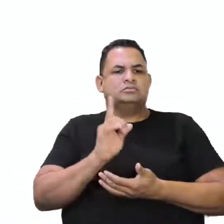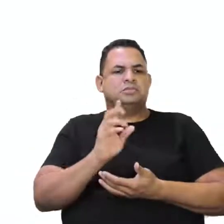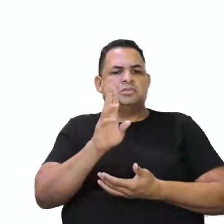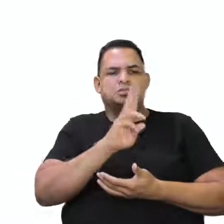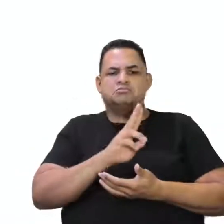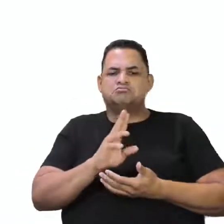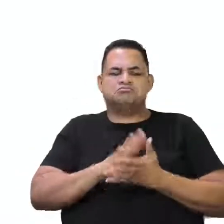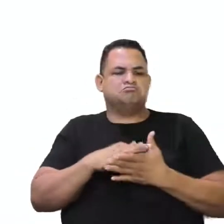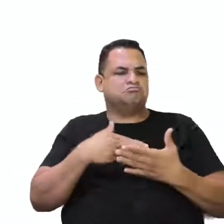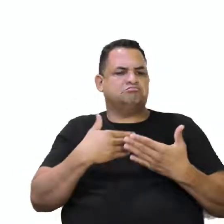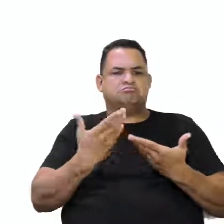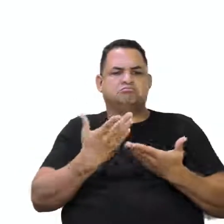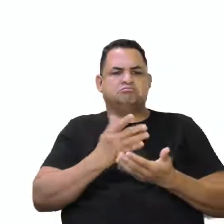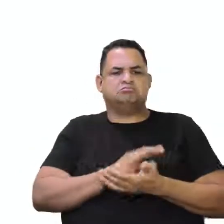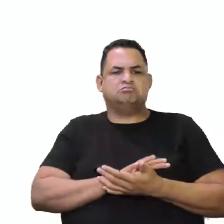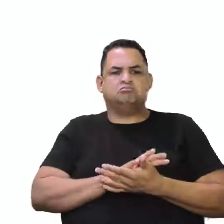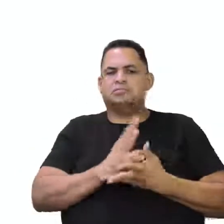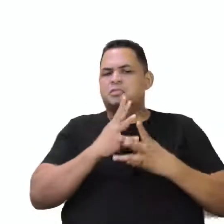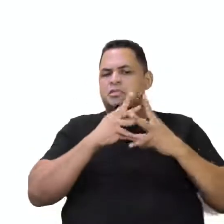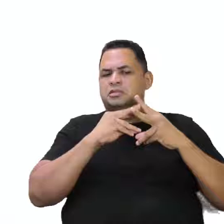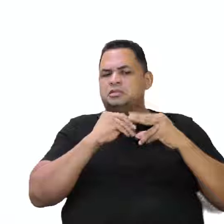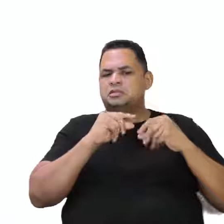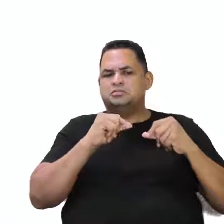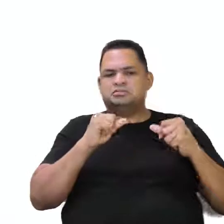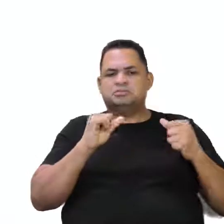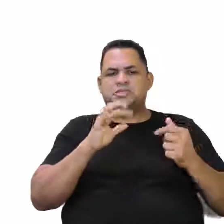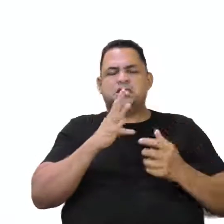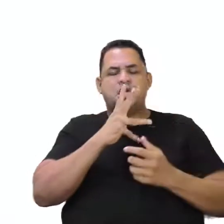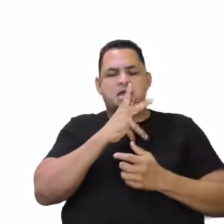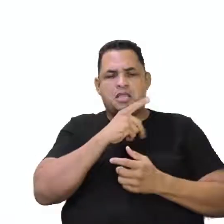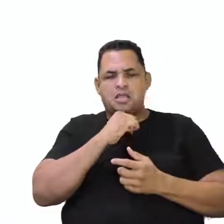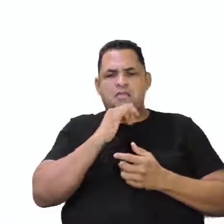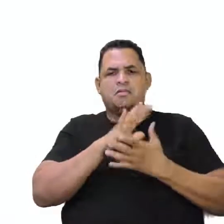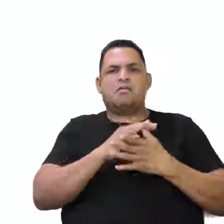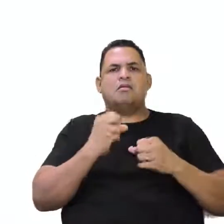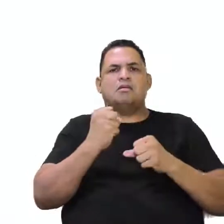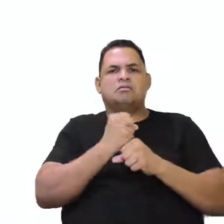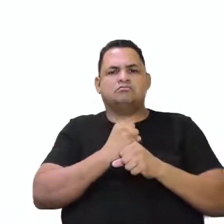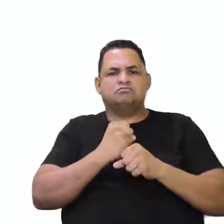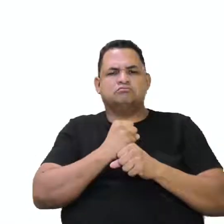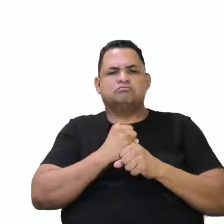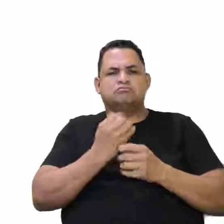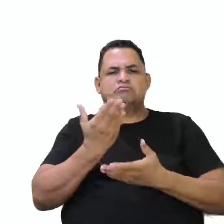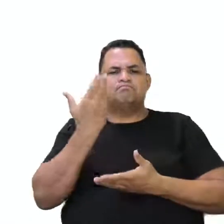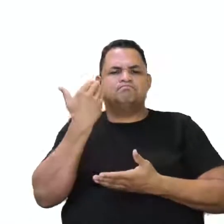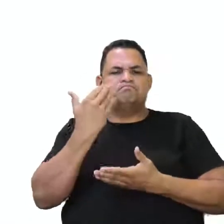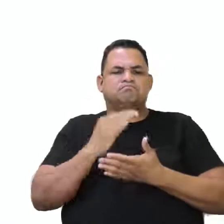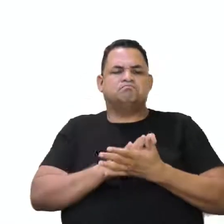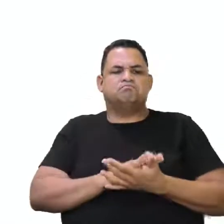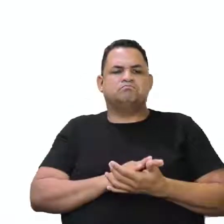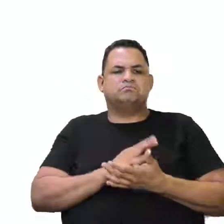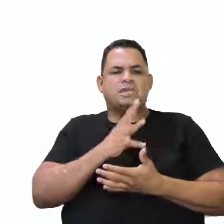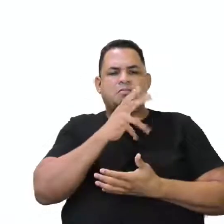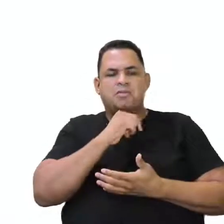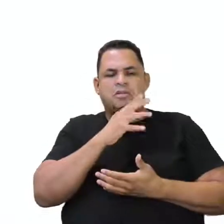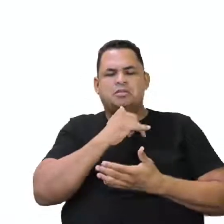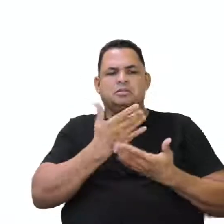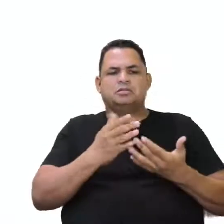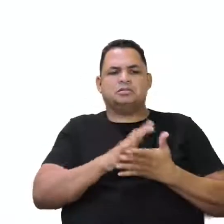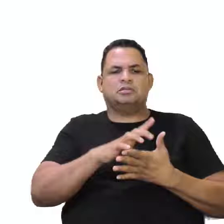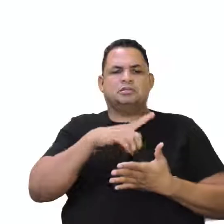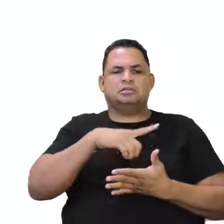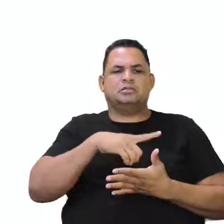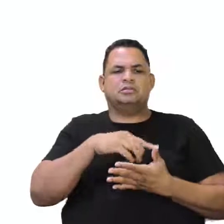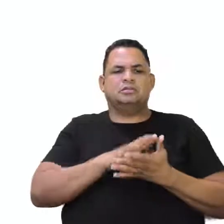ser vivo, né? Não vai se decompor tão cedo, leva anos para se decompor. E aí,